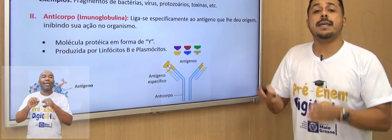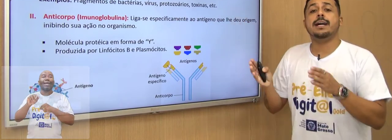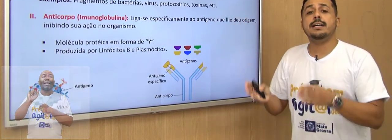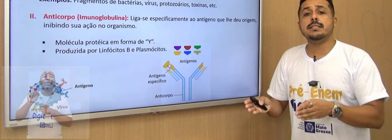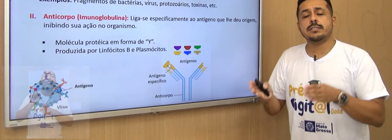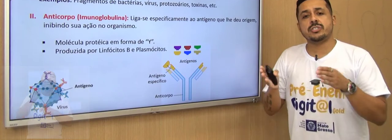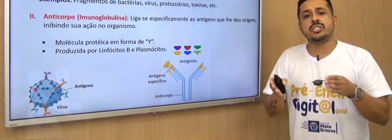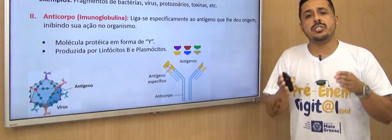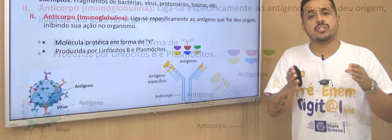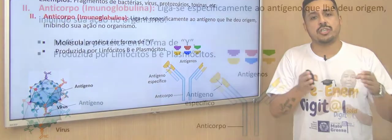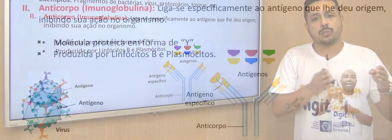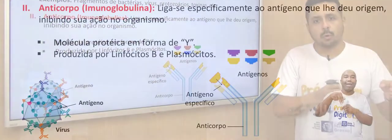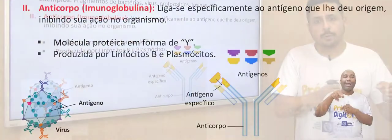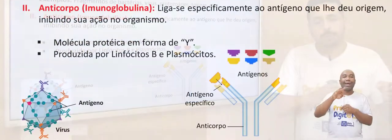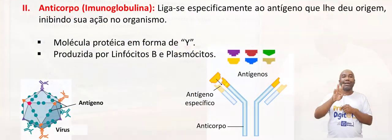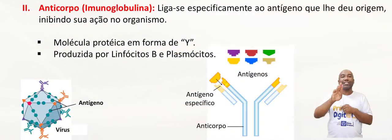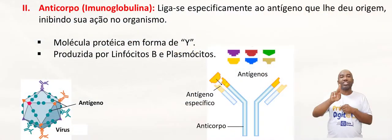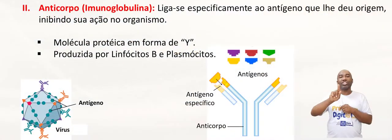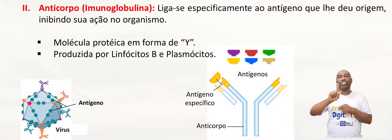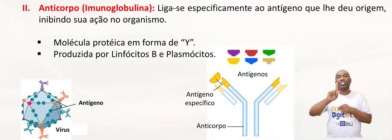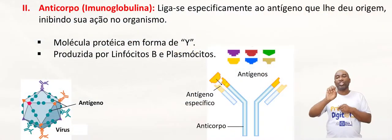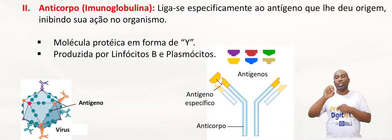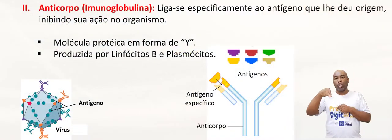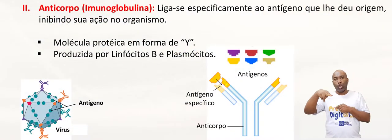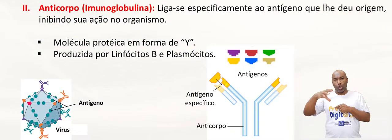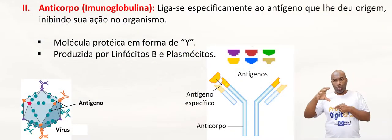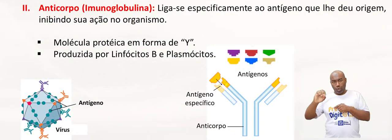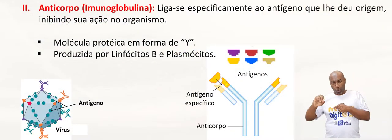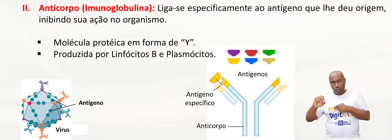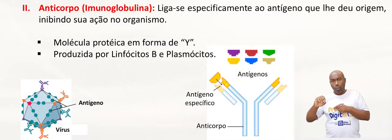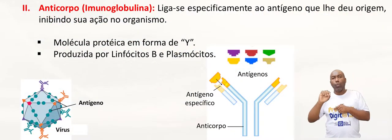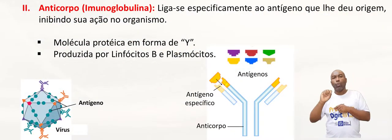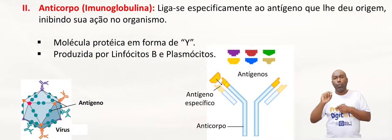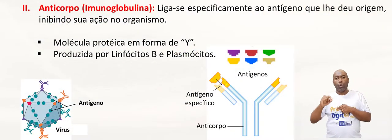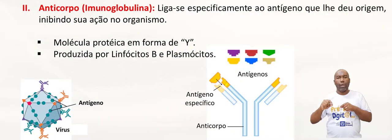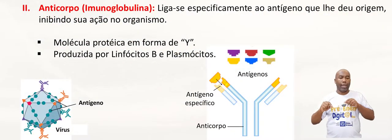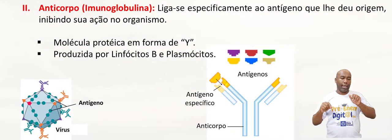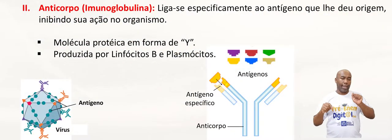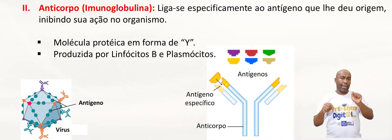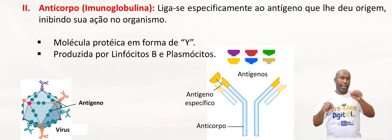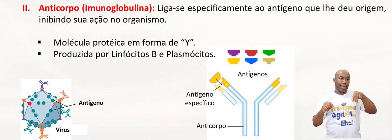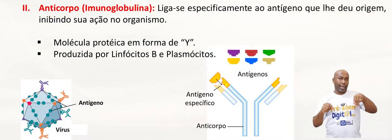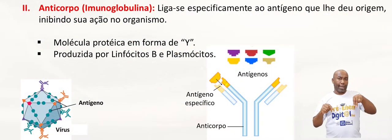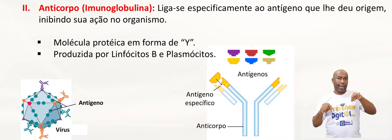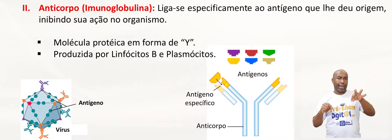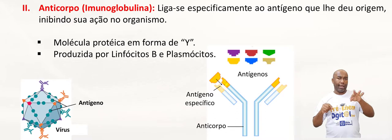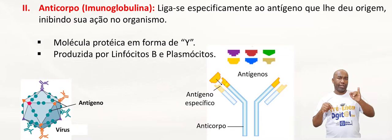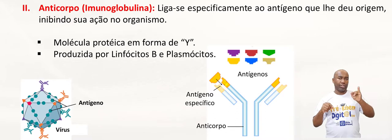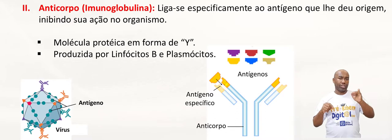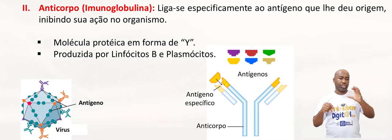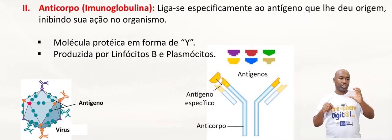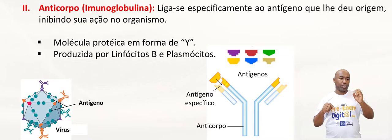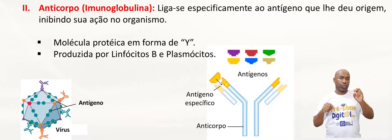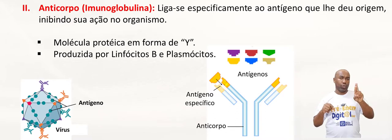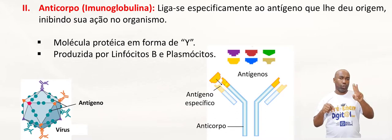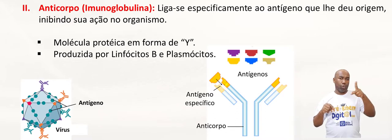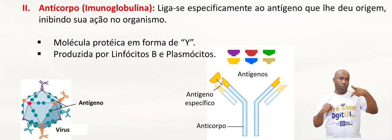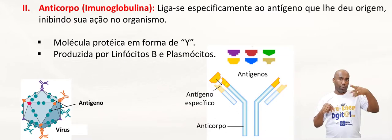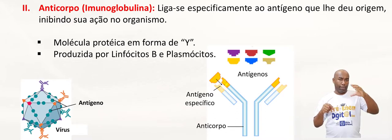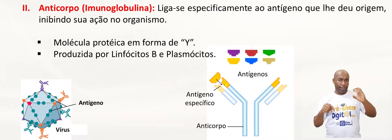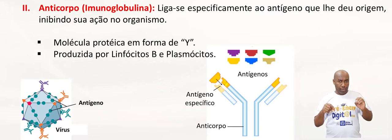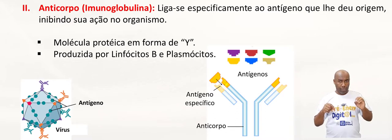é antígeno. Então, nós temos uma relação íntima entre